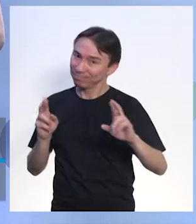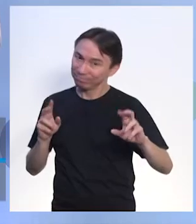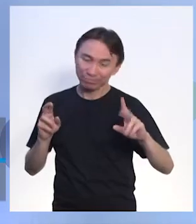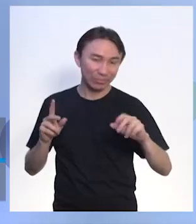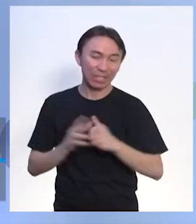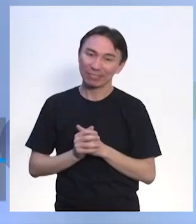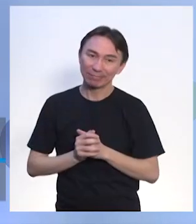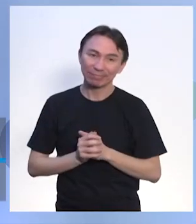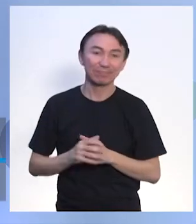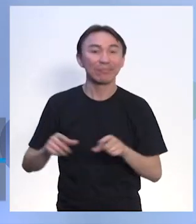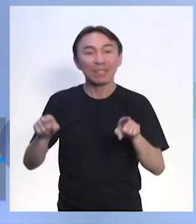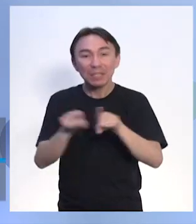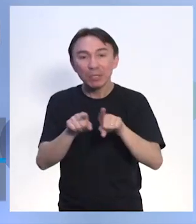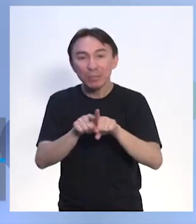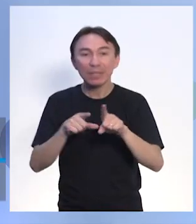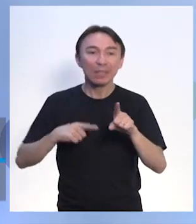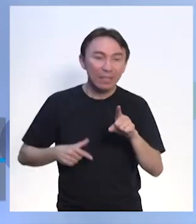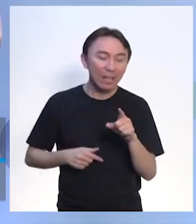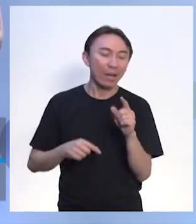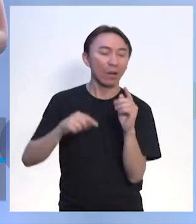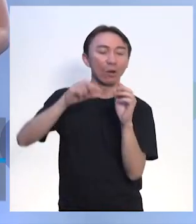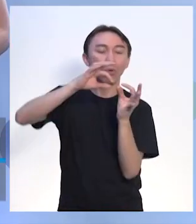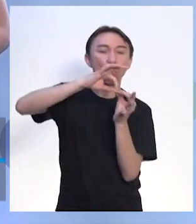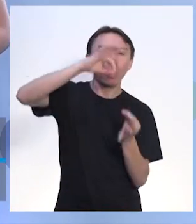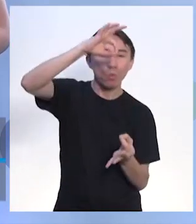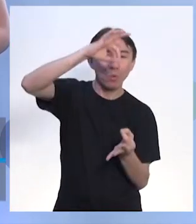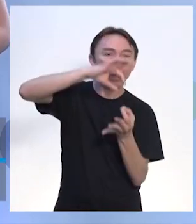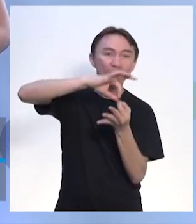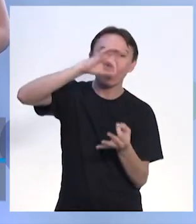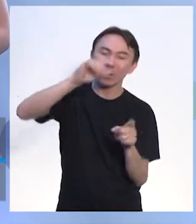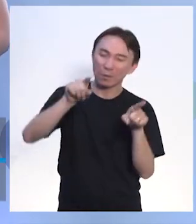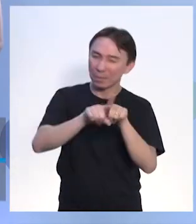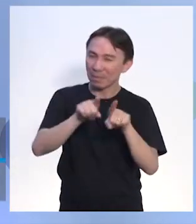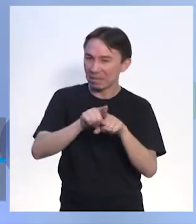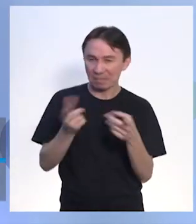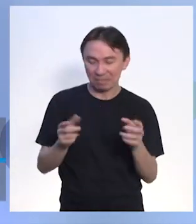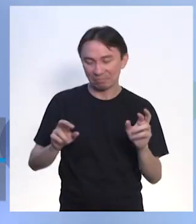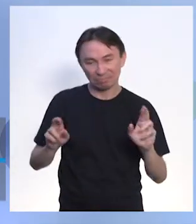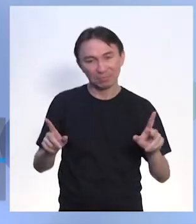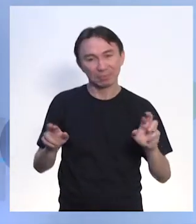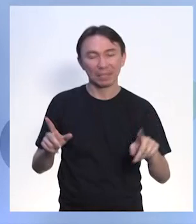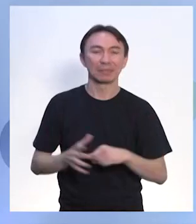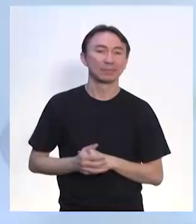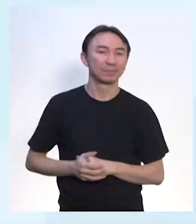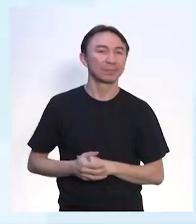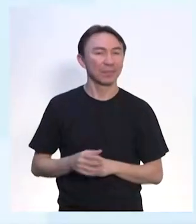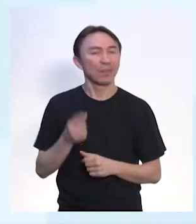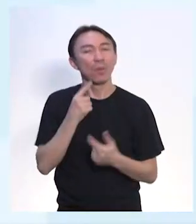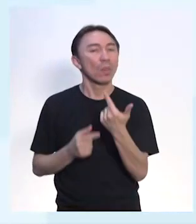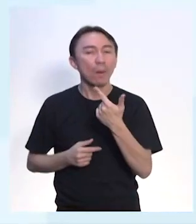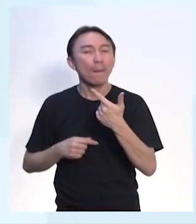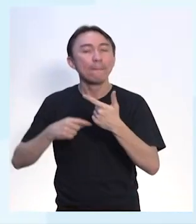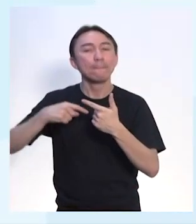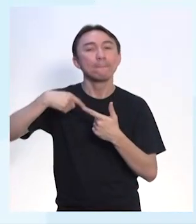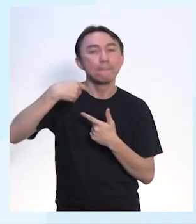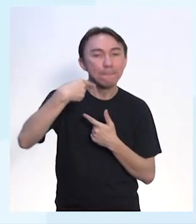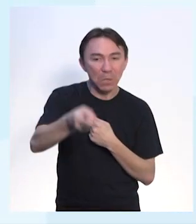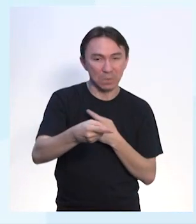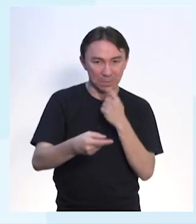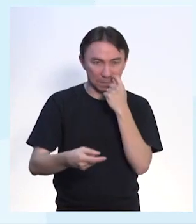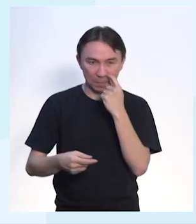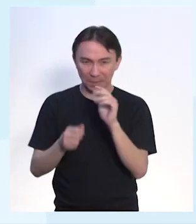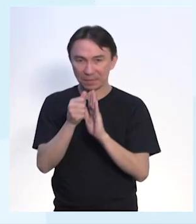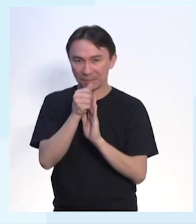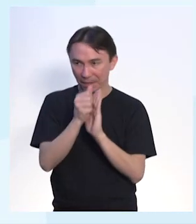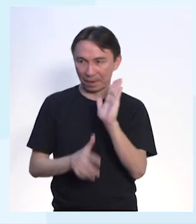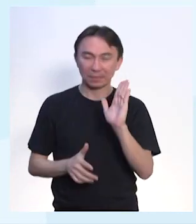essa proporção. Beleza? Perfeito. Vamos tentar uma próxima? Vamos. Nessa próxima atividade, pode pôr na tela para eles, diretor?